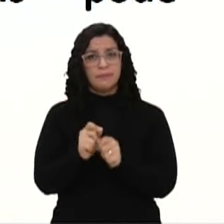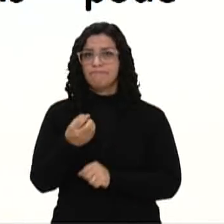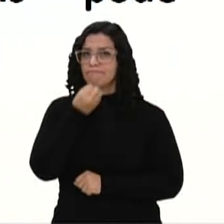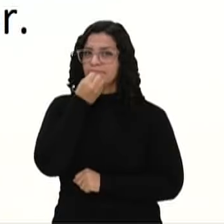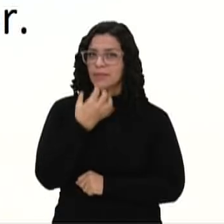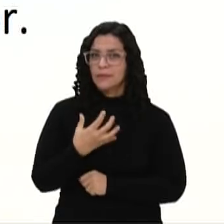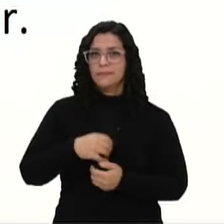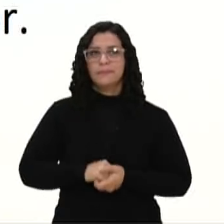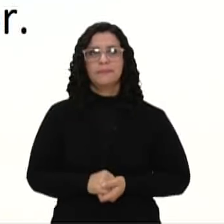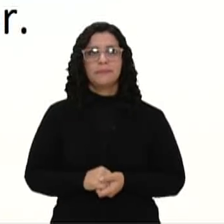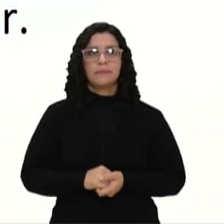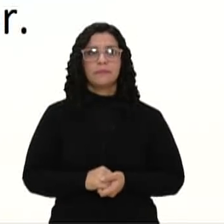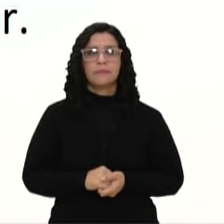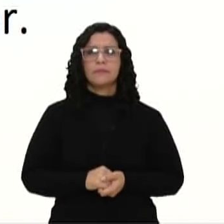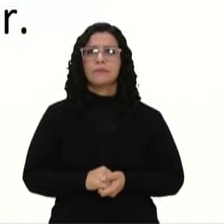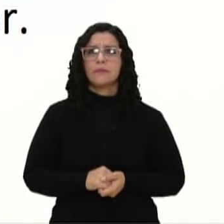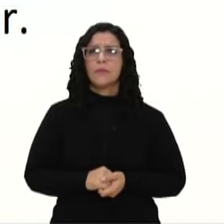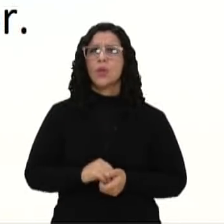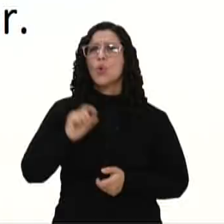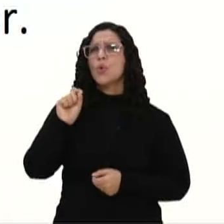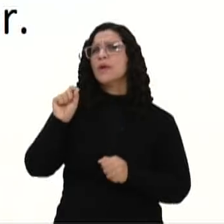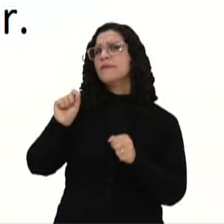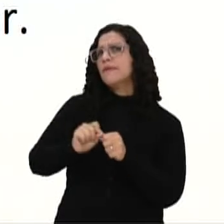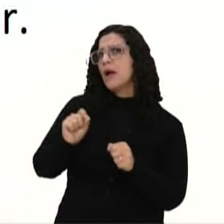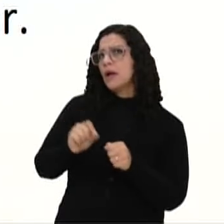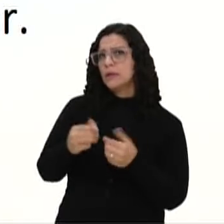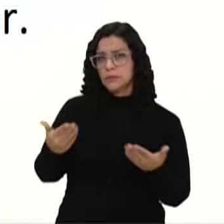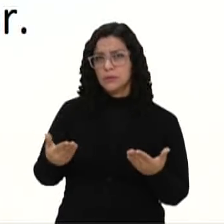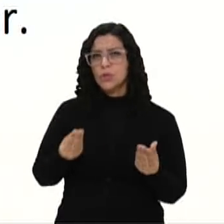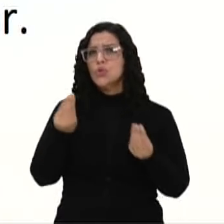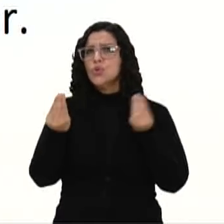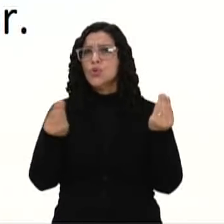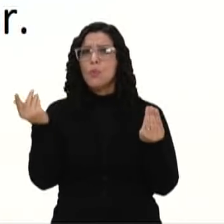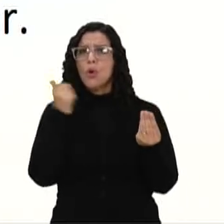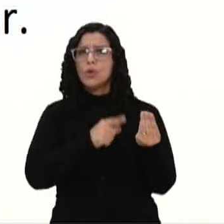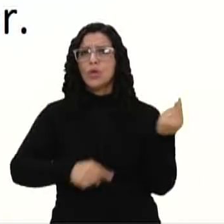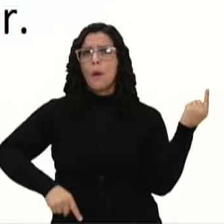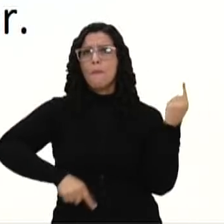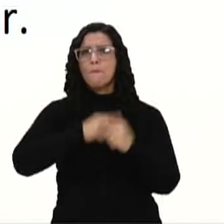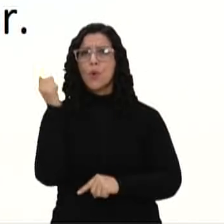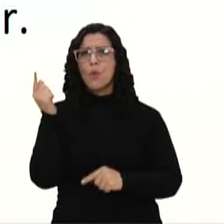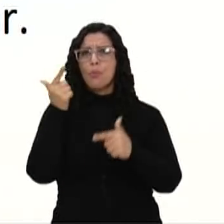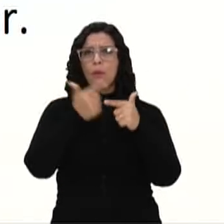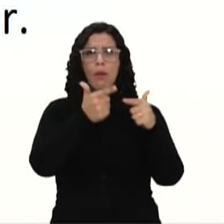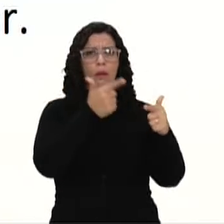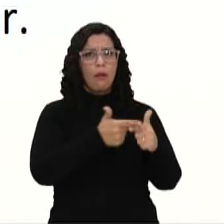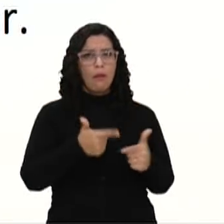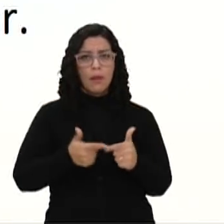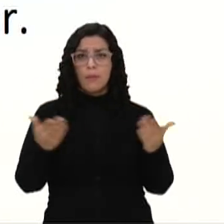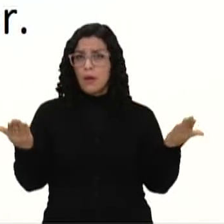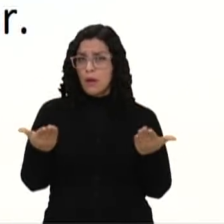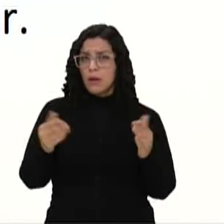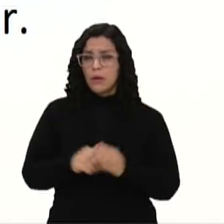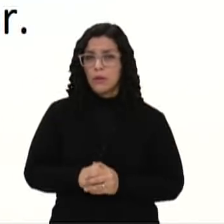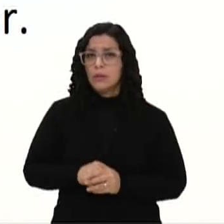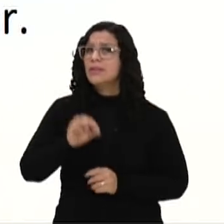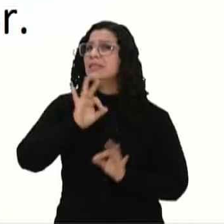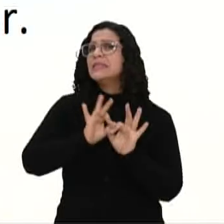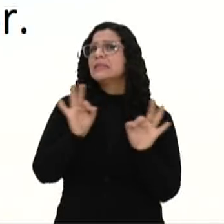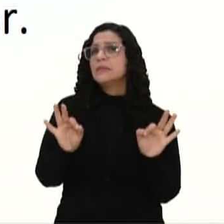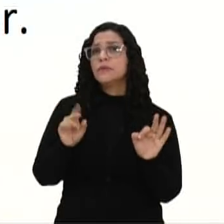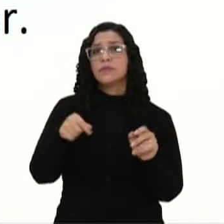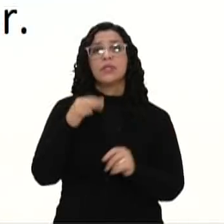bem. O que é que fazes? Como é que superas toda esta realidade afinal?